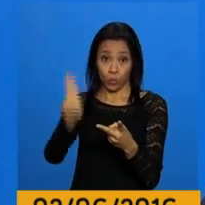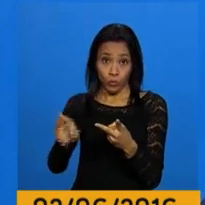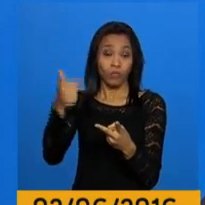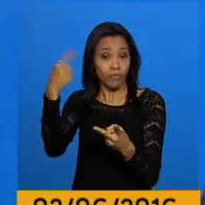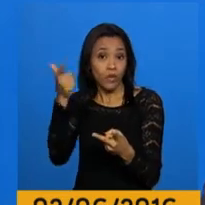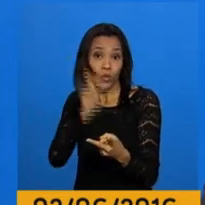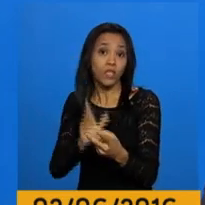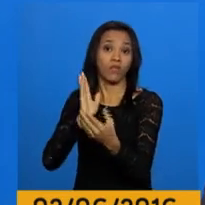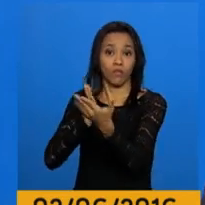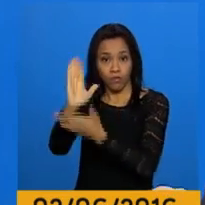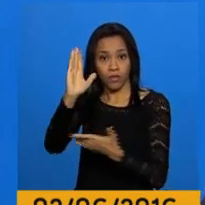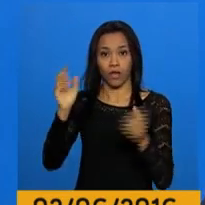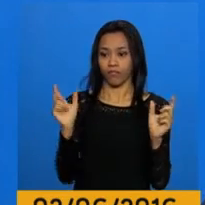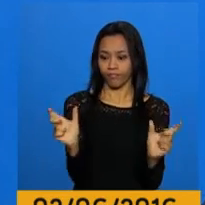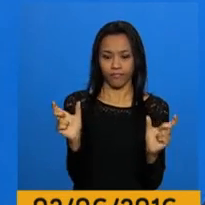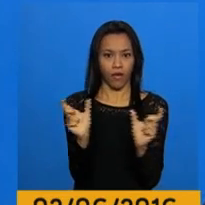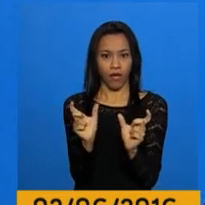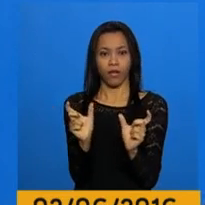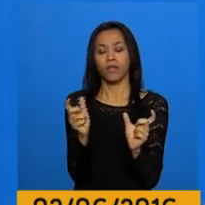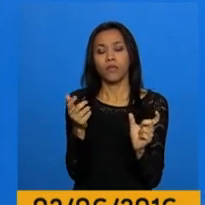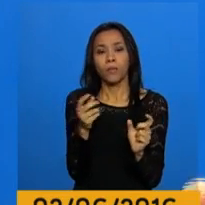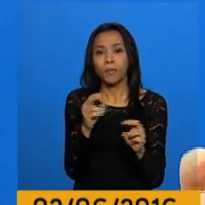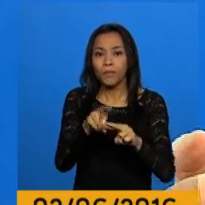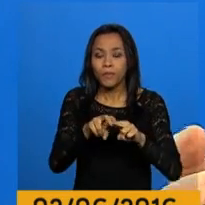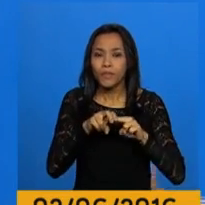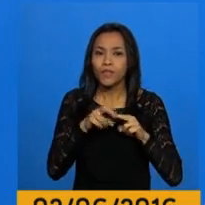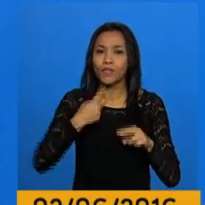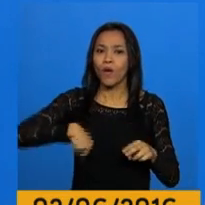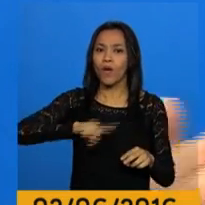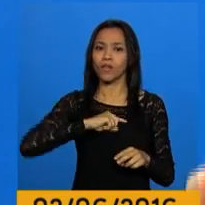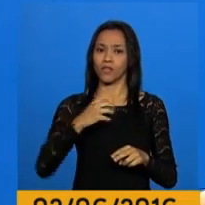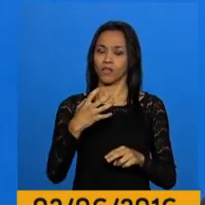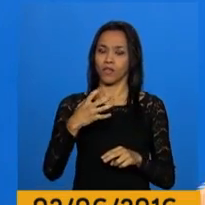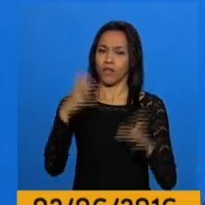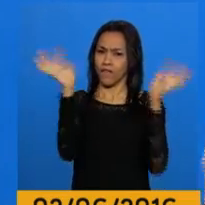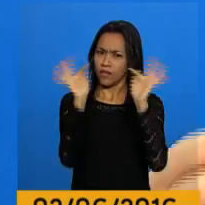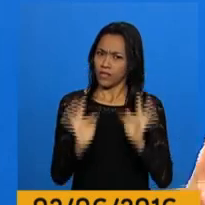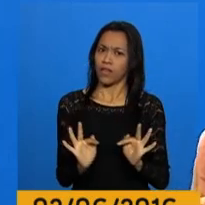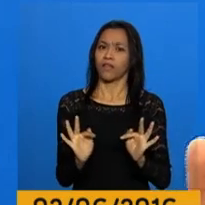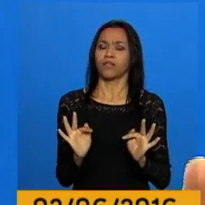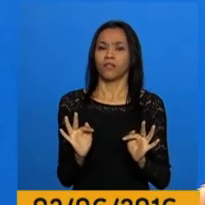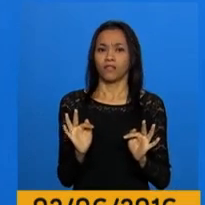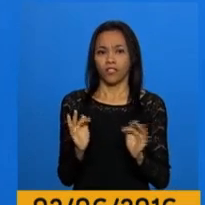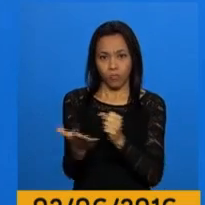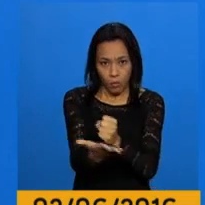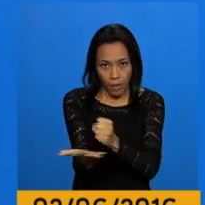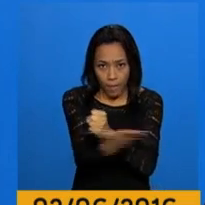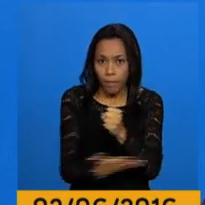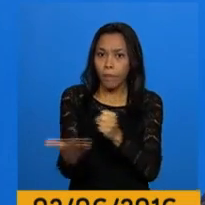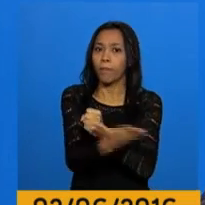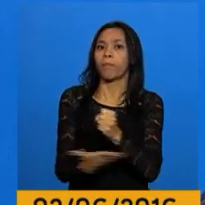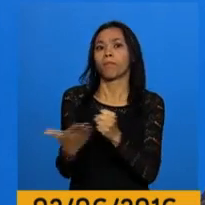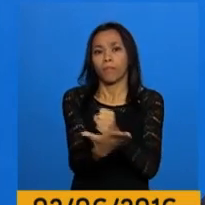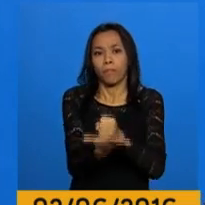de votos. Portanto, nós estamos tendo a felicidade de contar com a base inteira do Congresso